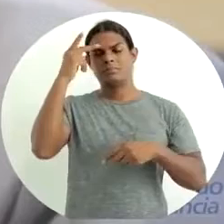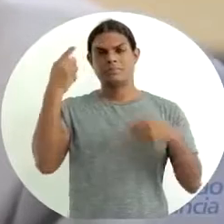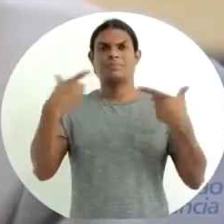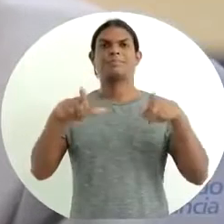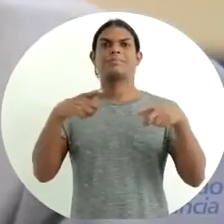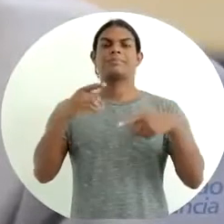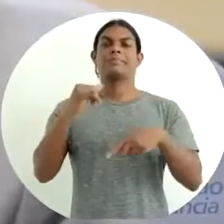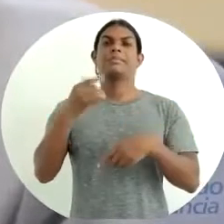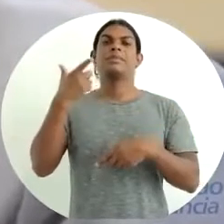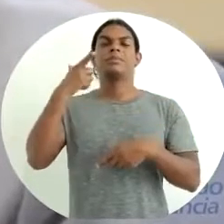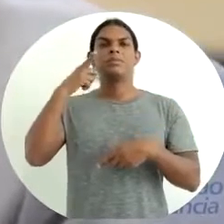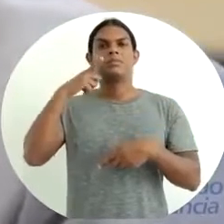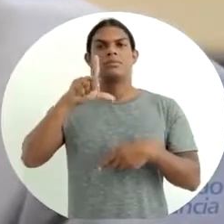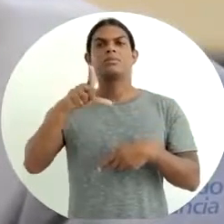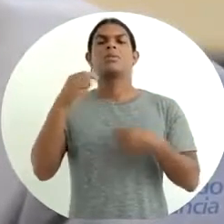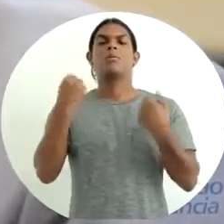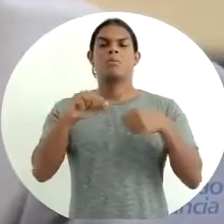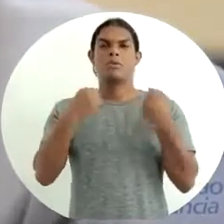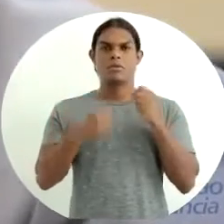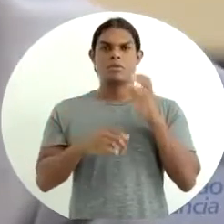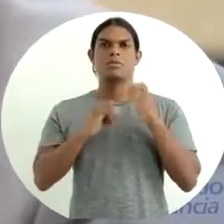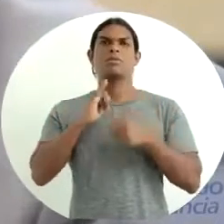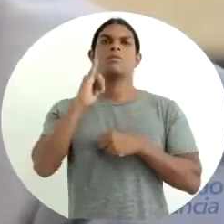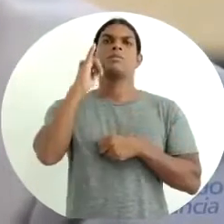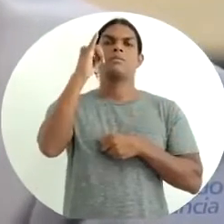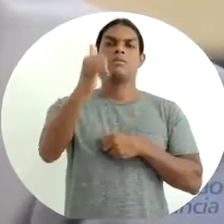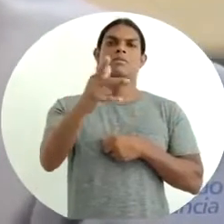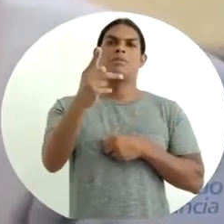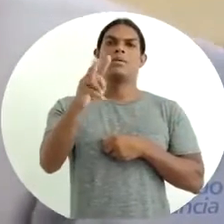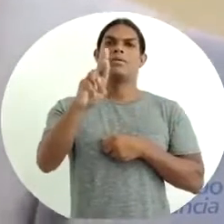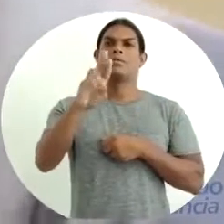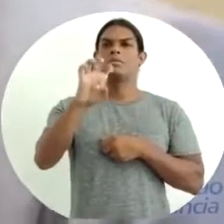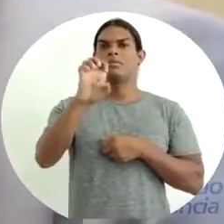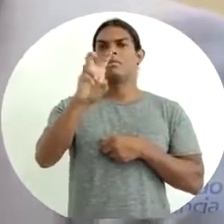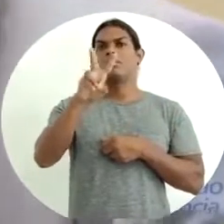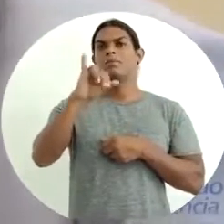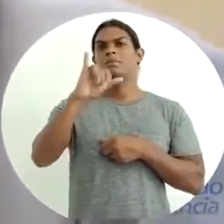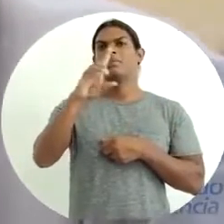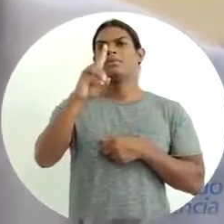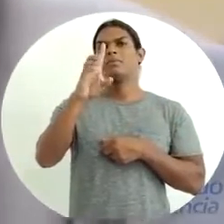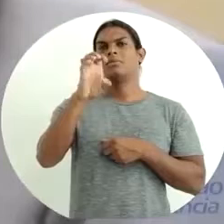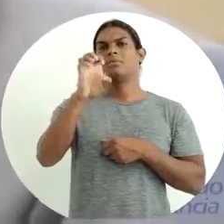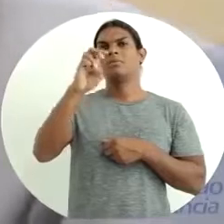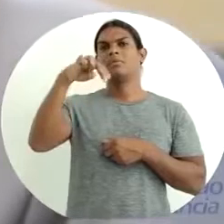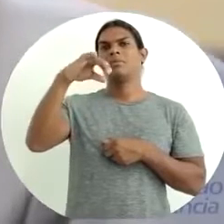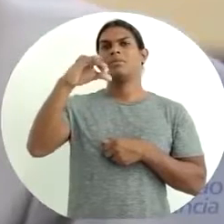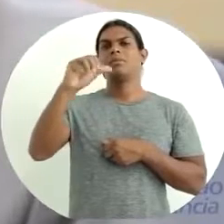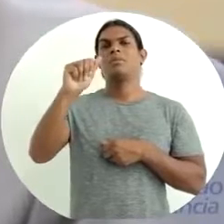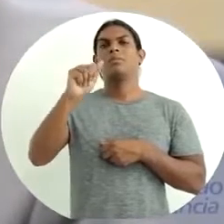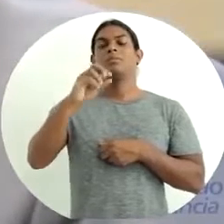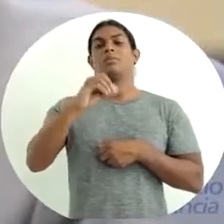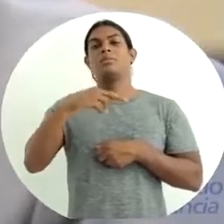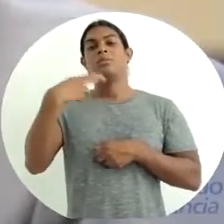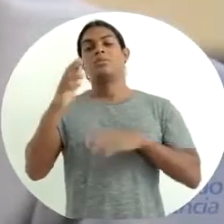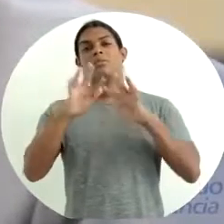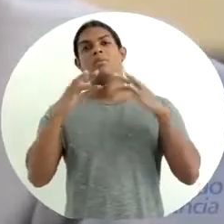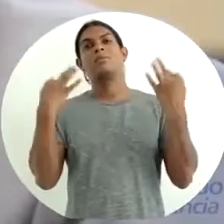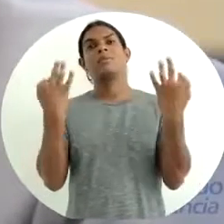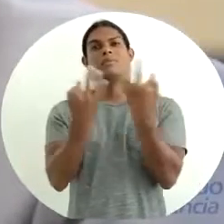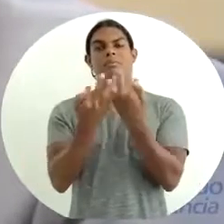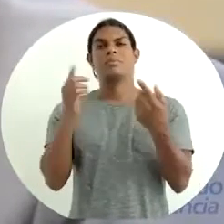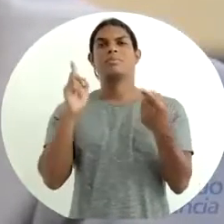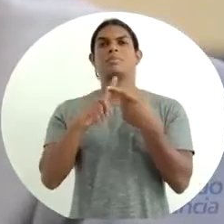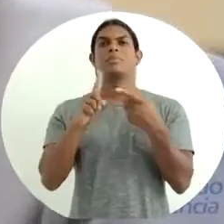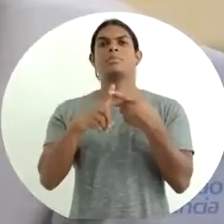ao Ministério do Trabalho, à Previdência Social, poderá um parente, né, do